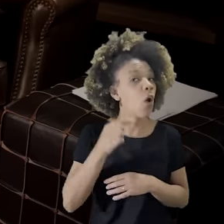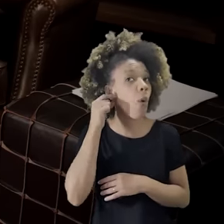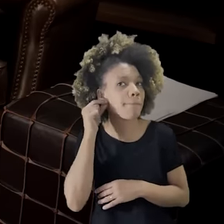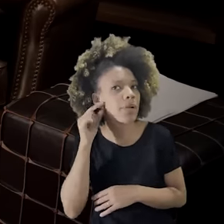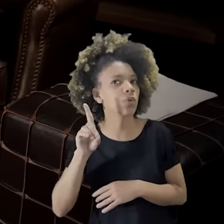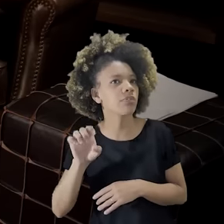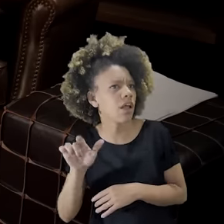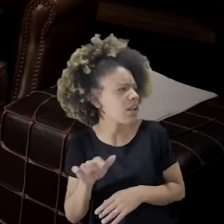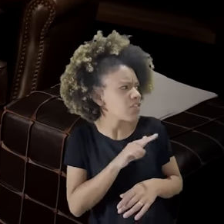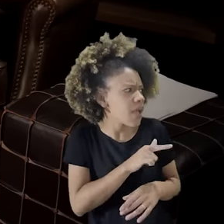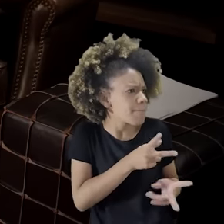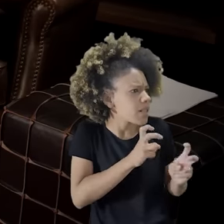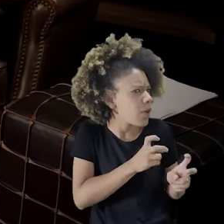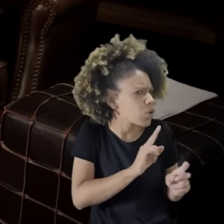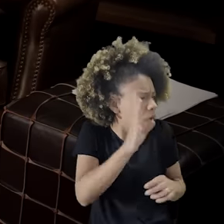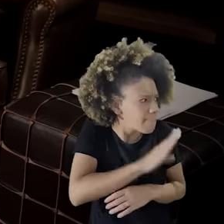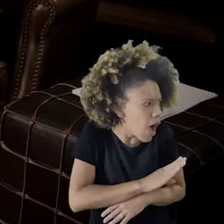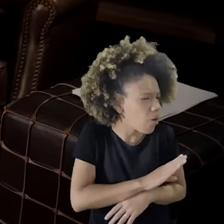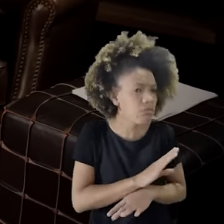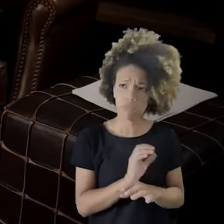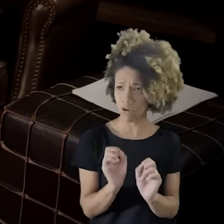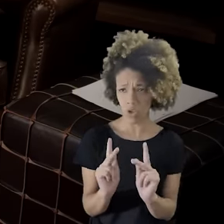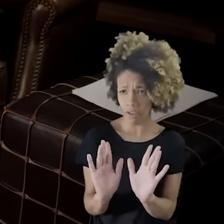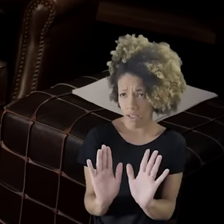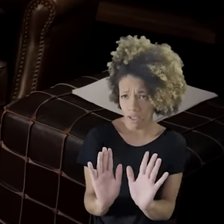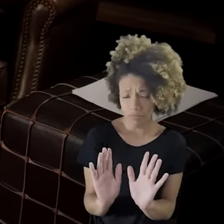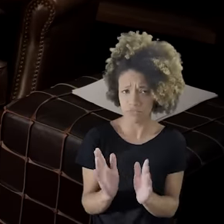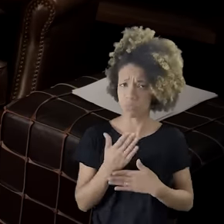pega o branco dele você percebeu que não era na maldade você falou